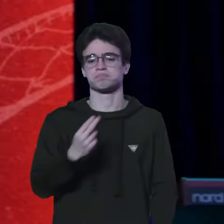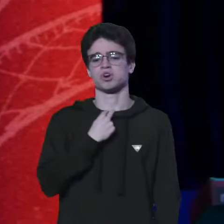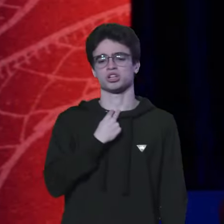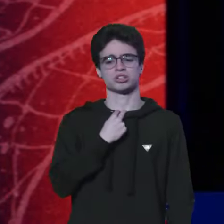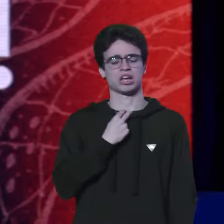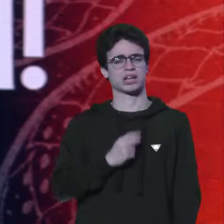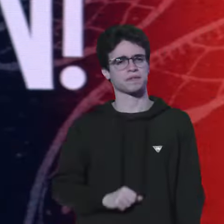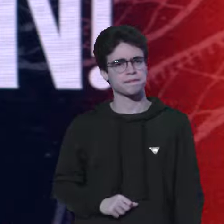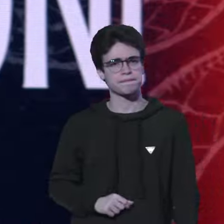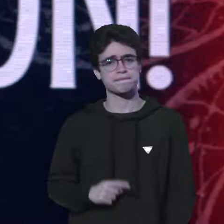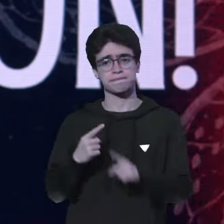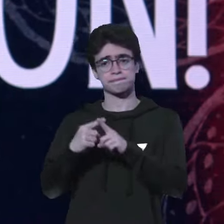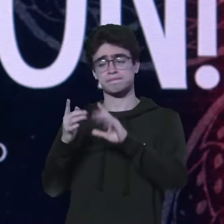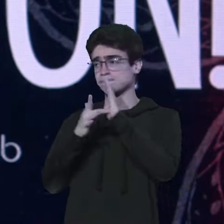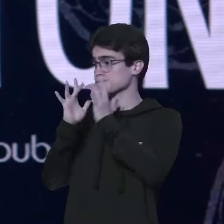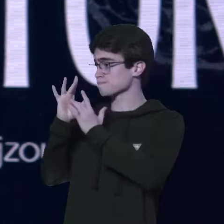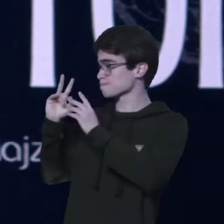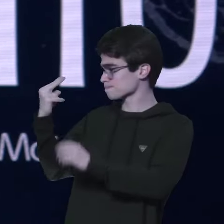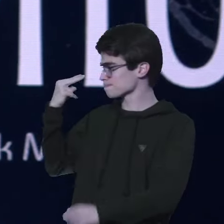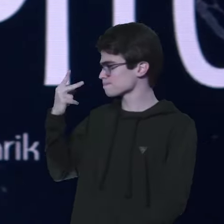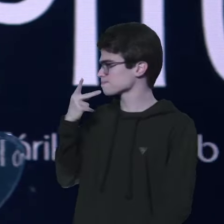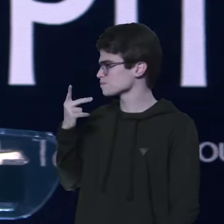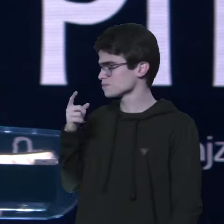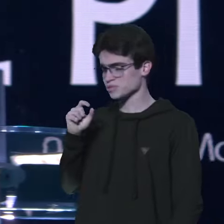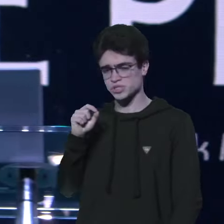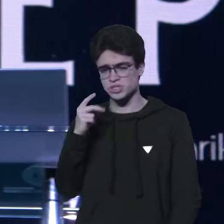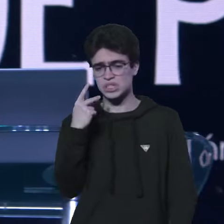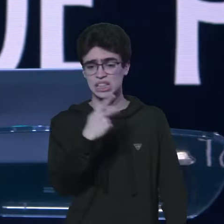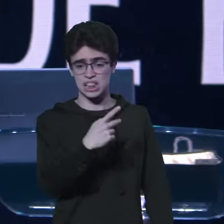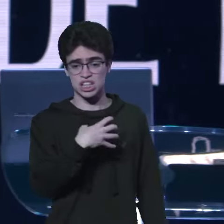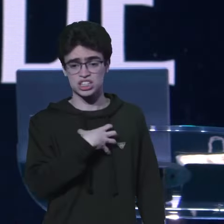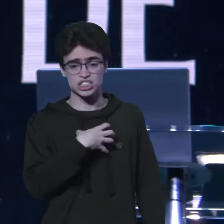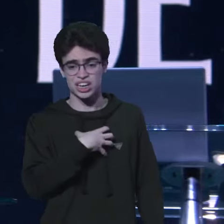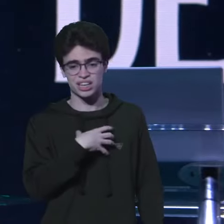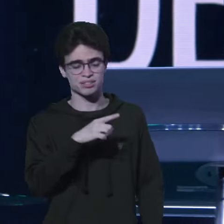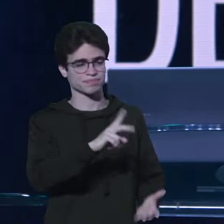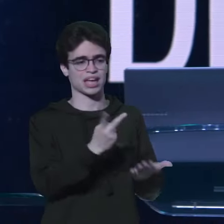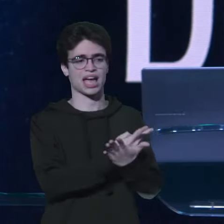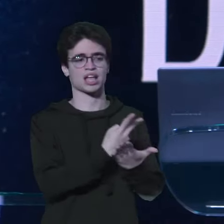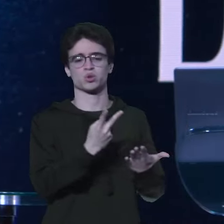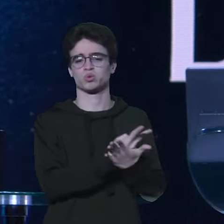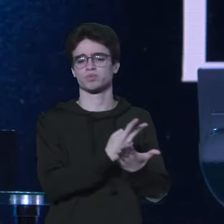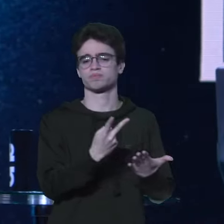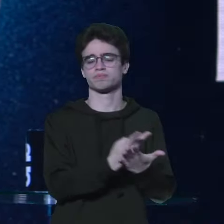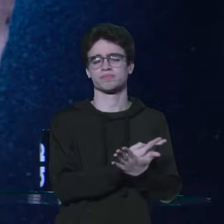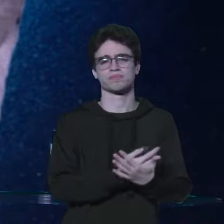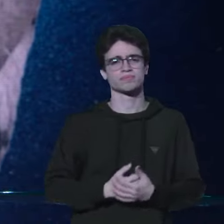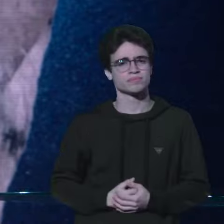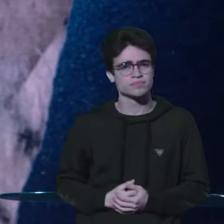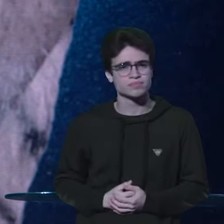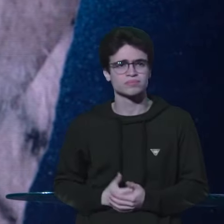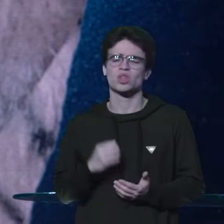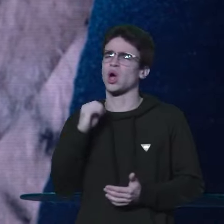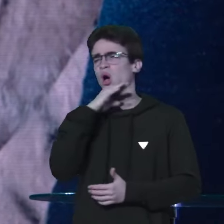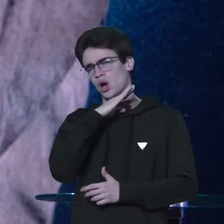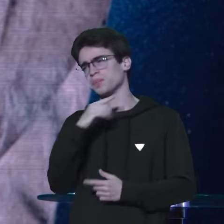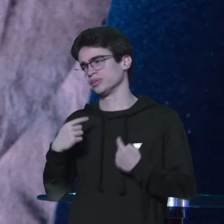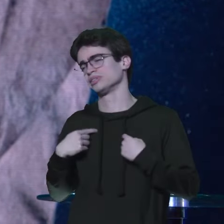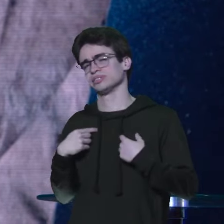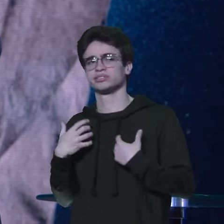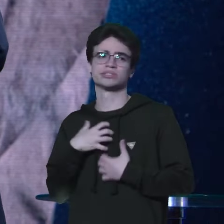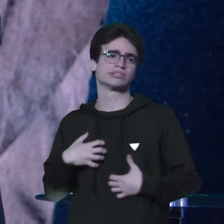Jesus olhou para mim e falou: o jeito que você está vivendo, cara, está errado. É óbvio que eu fiquei chateado,